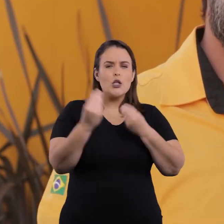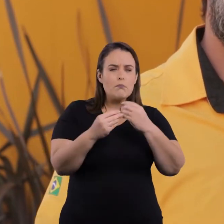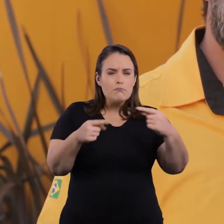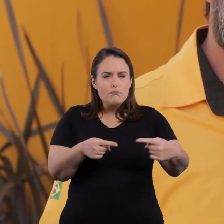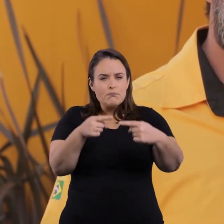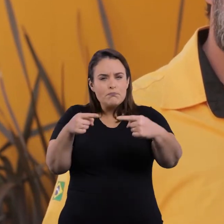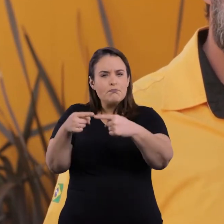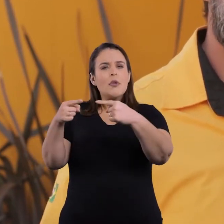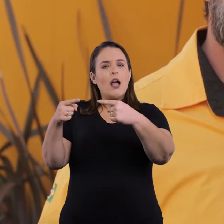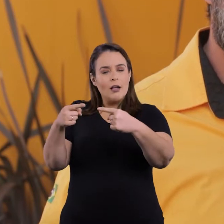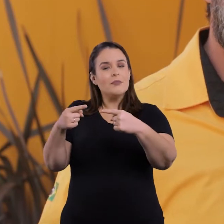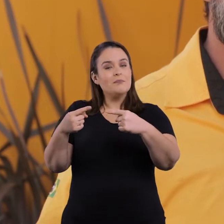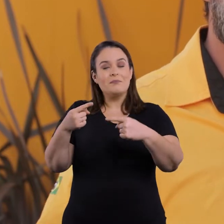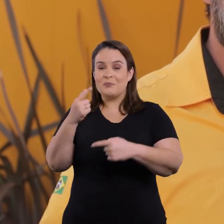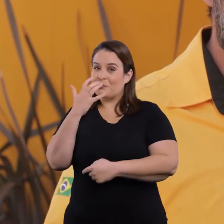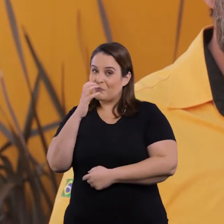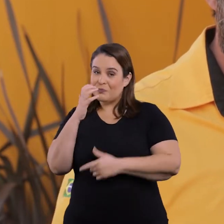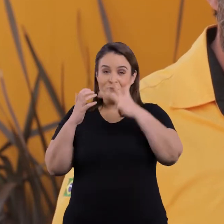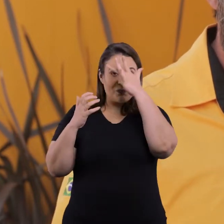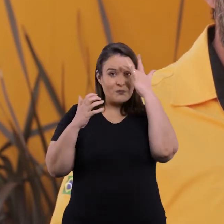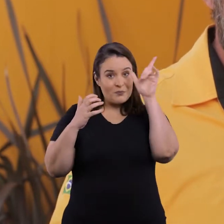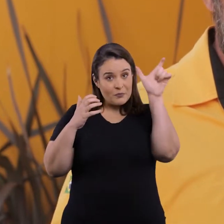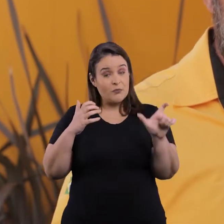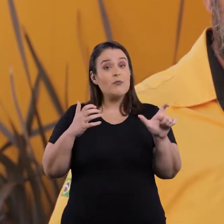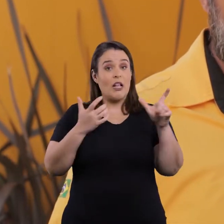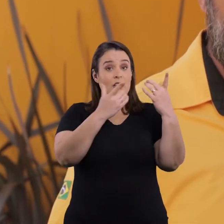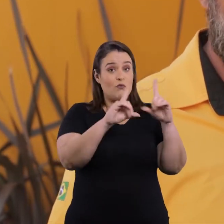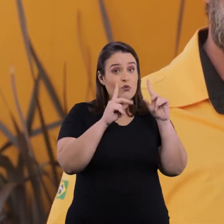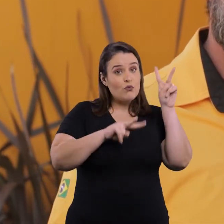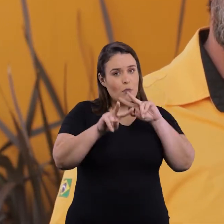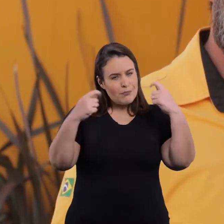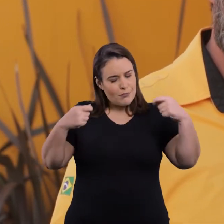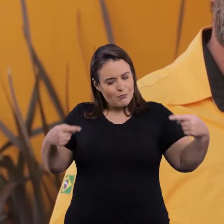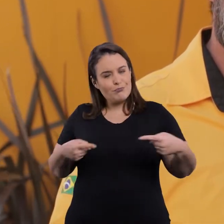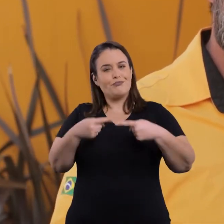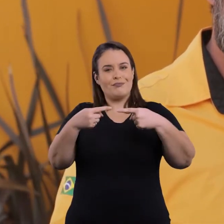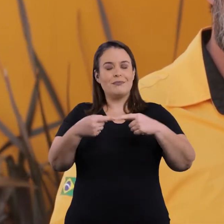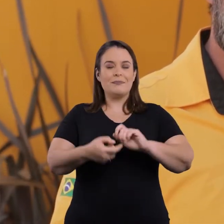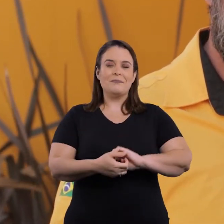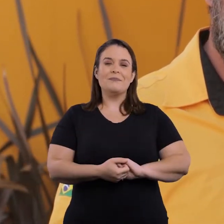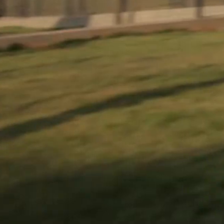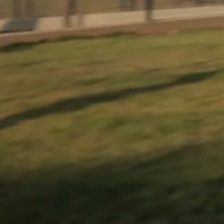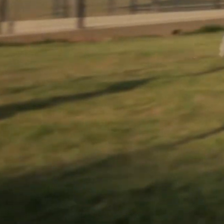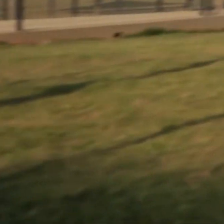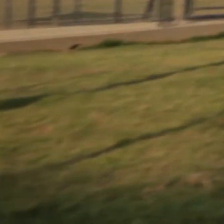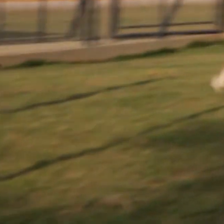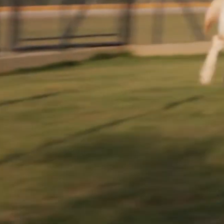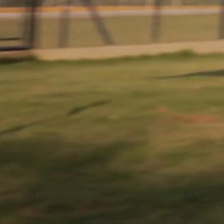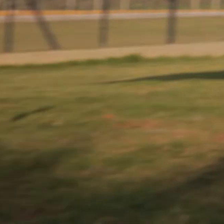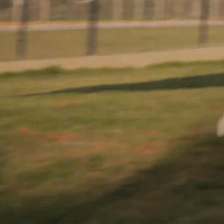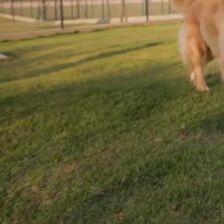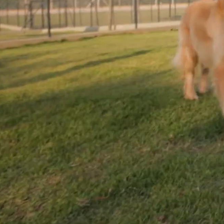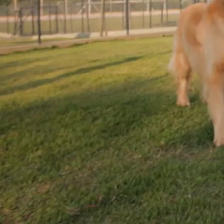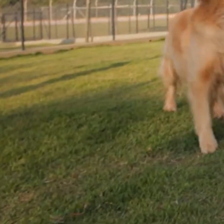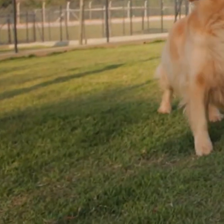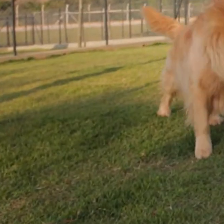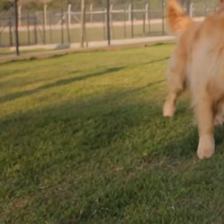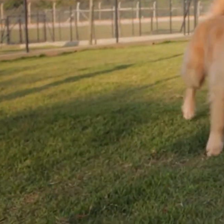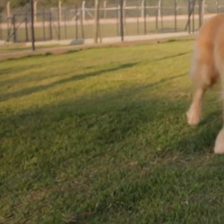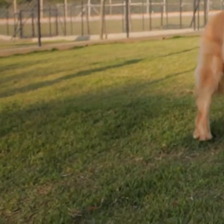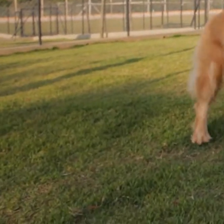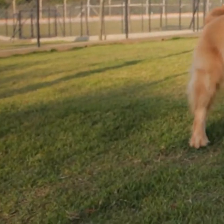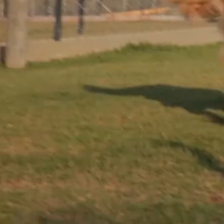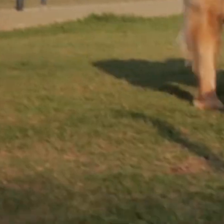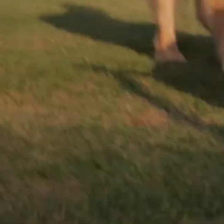gente tem que entender toda essa dinâmica para fazer a junção entre o cão e a pessoa com deficiência visual. Dois cachorrões brincando com uma